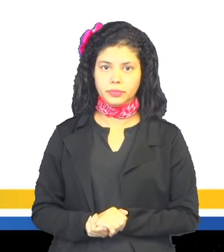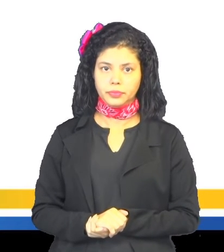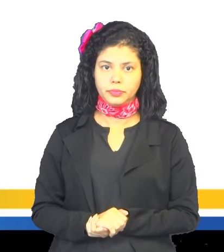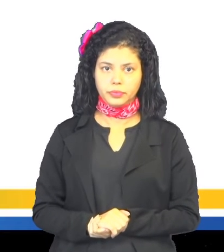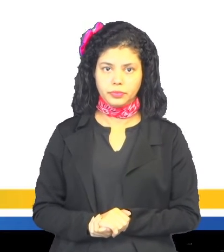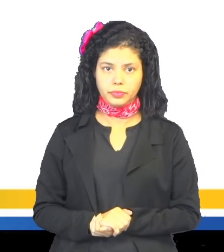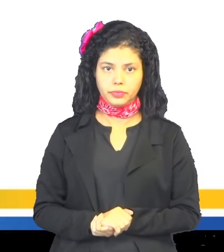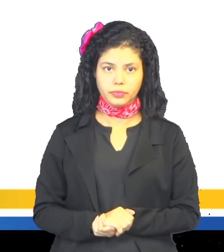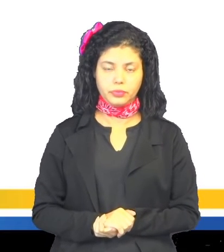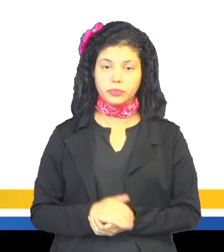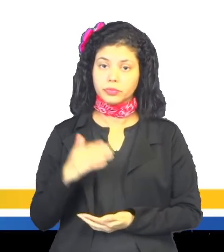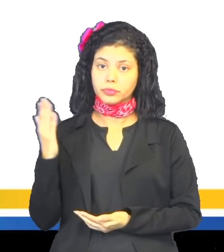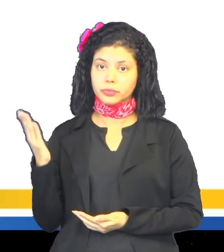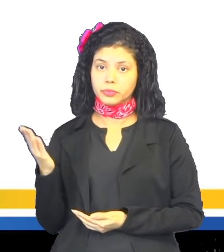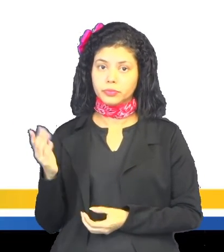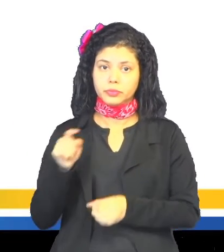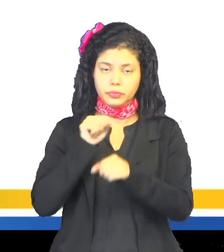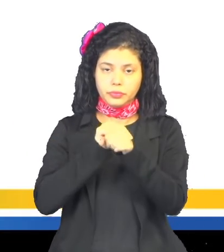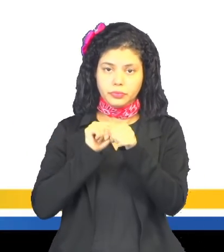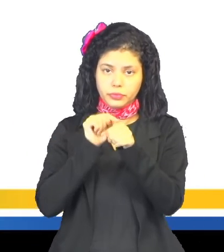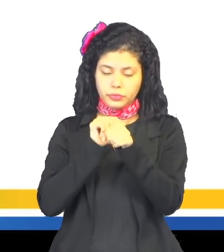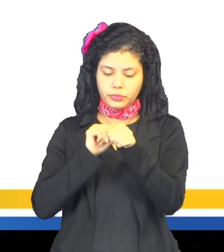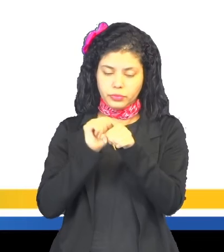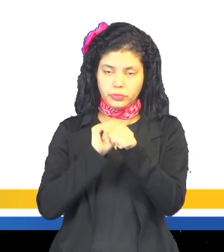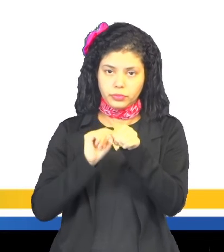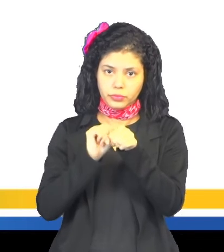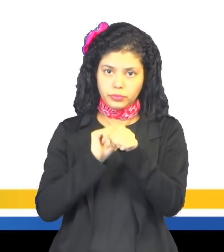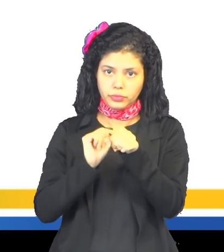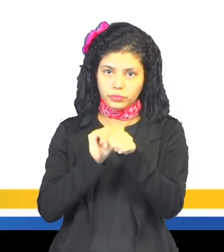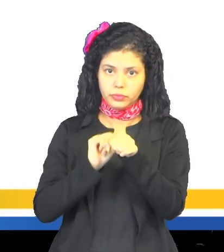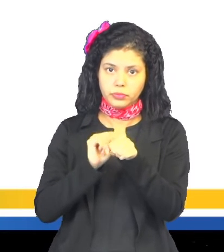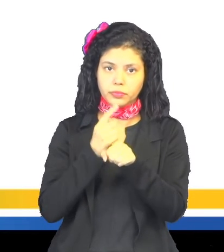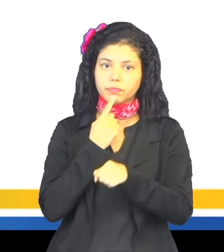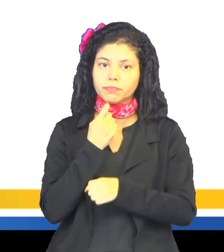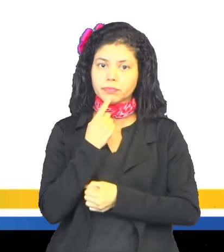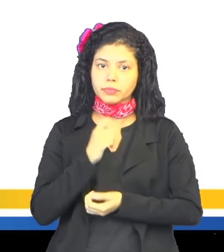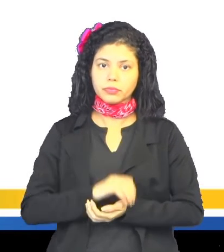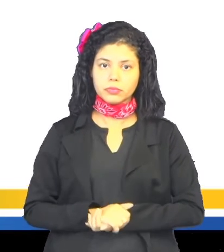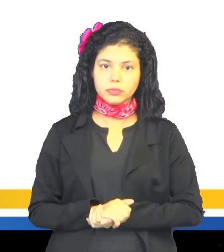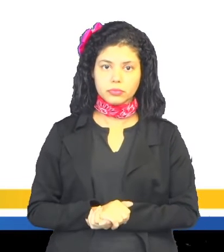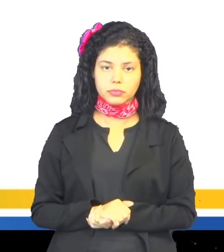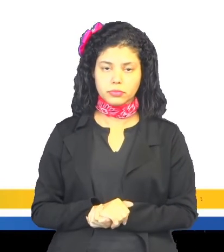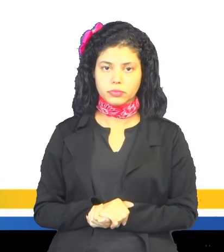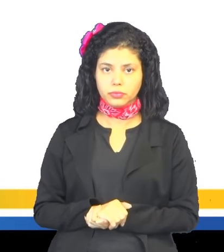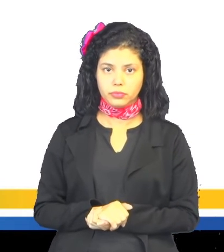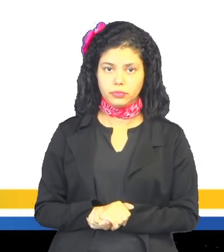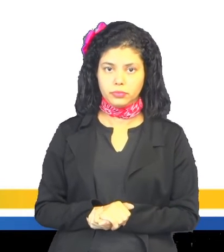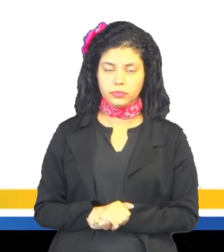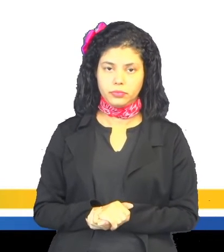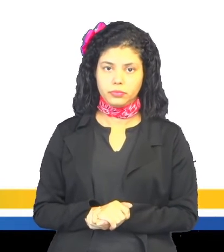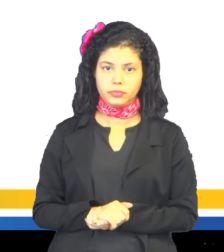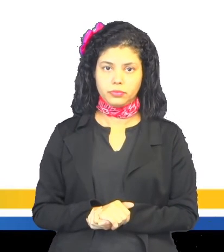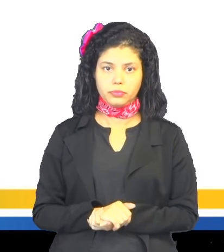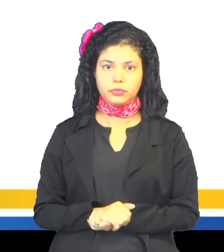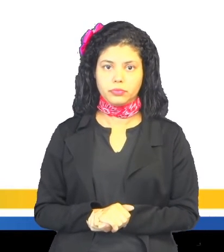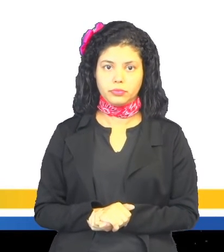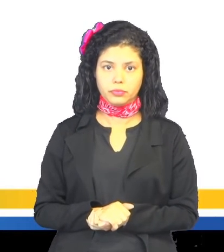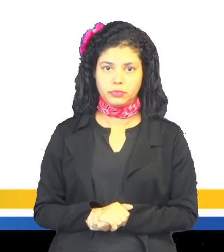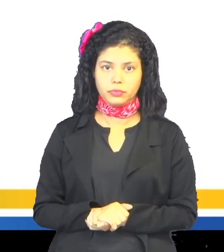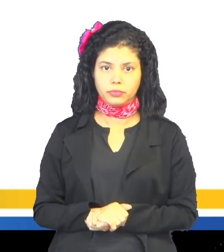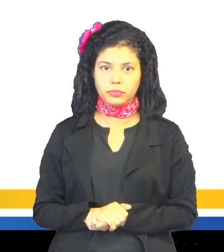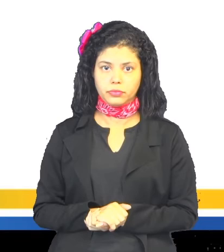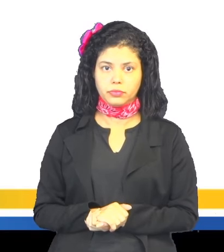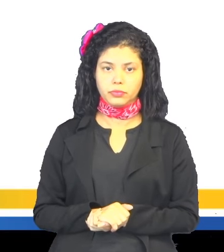elefante também tem nervoso na França que é o nosso morango né então lá f.a.r. e